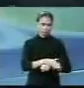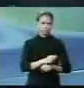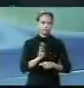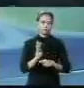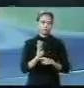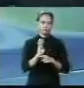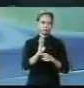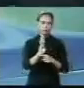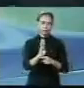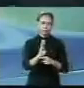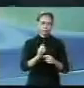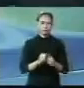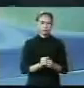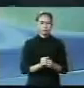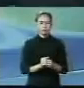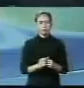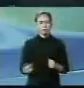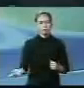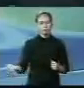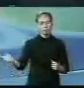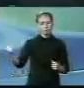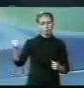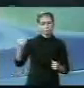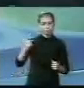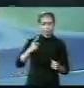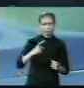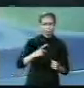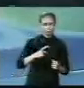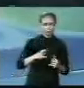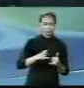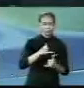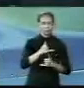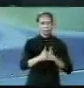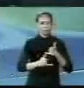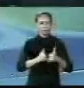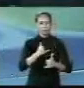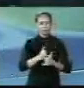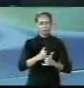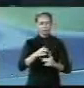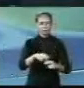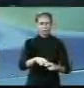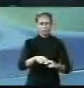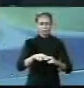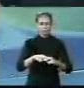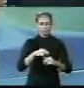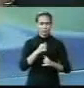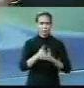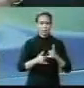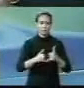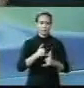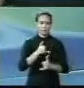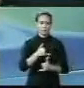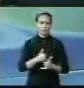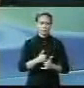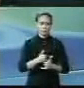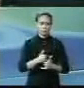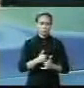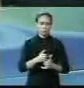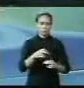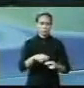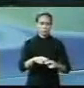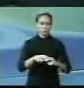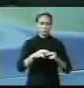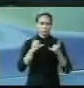firewall? Ele pode vir de fora da rede, por exemplo, da internet, e ser encaminhado para a rede interna. Ou uma requisição da rede